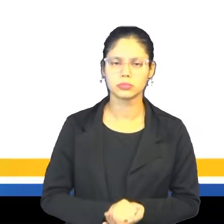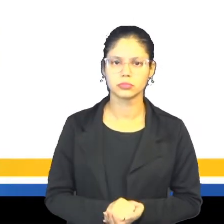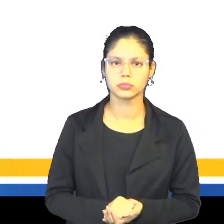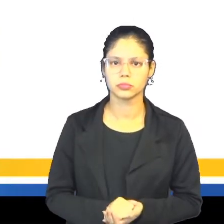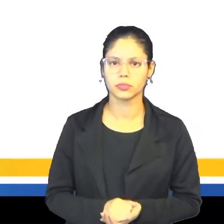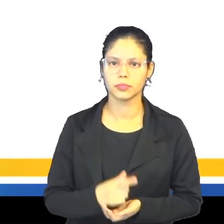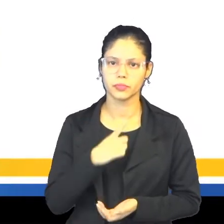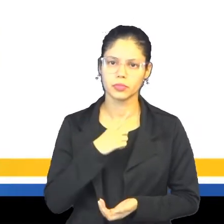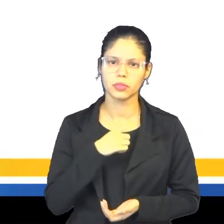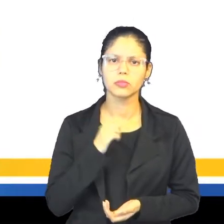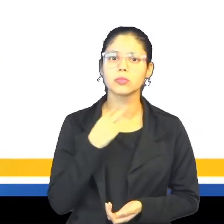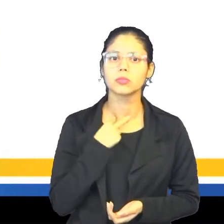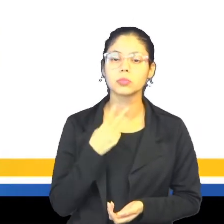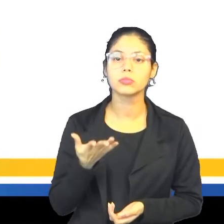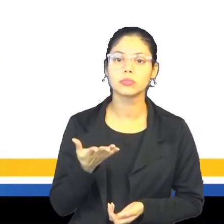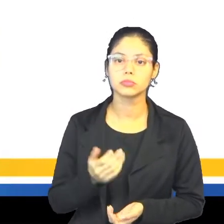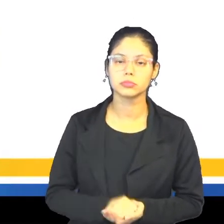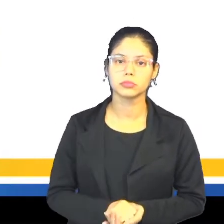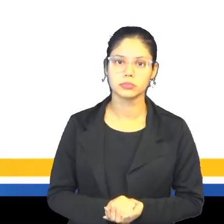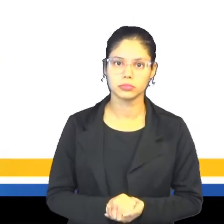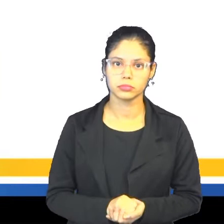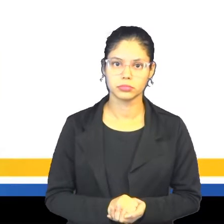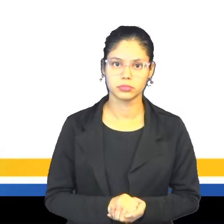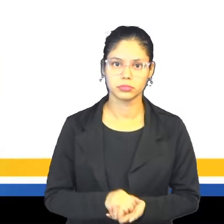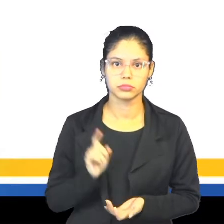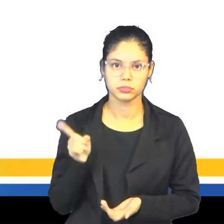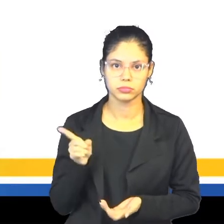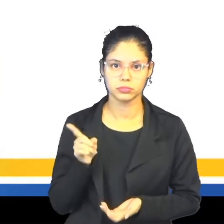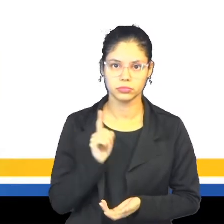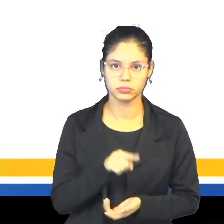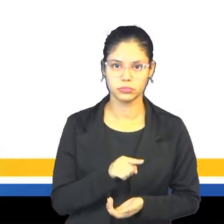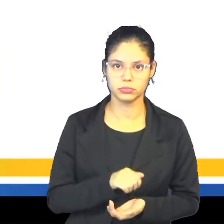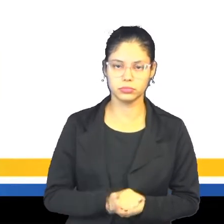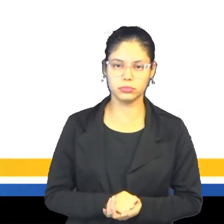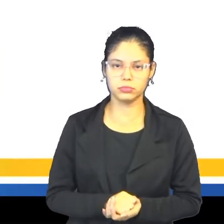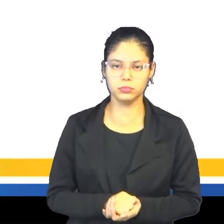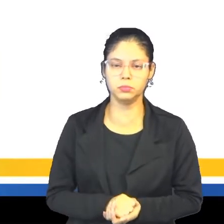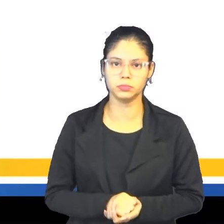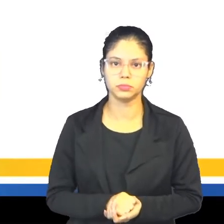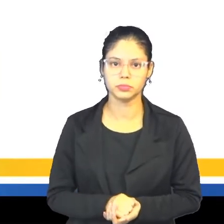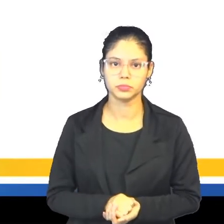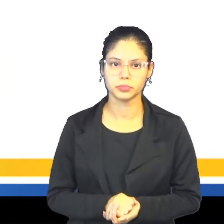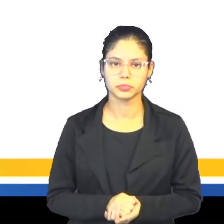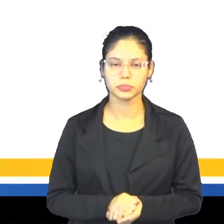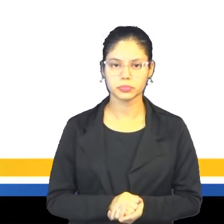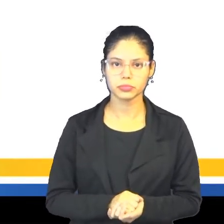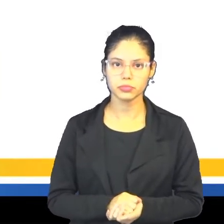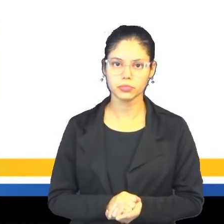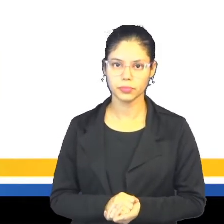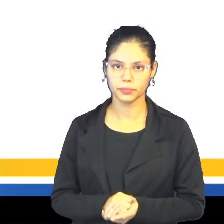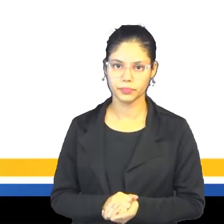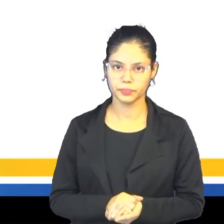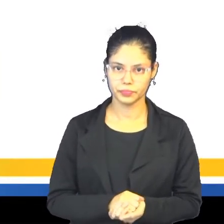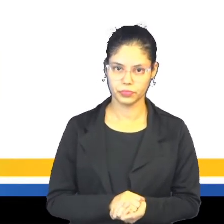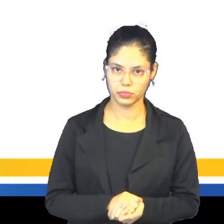quem teve a culpa? Então o funcionário começa, ele, né? Essa,